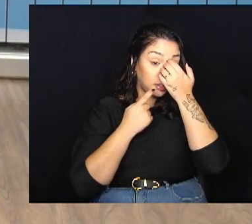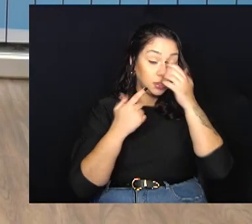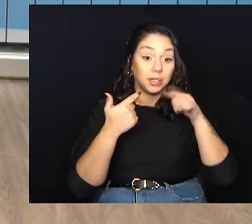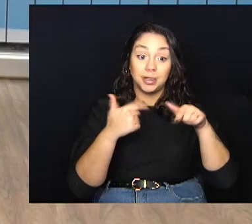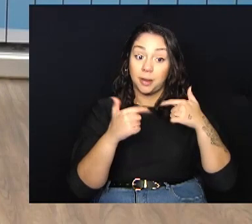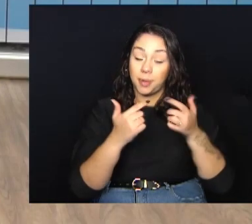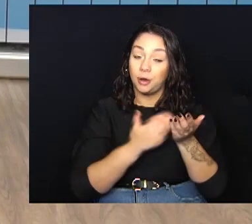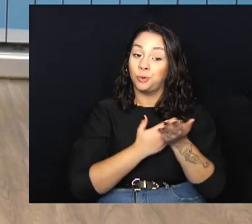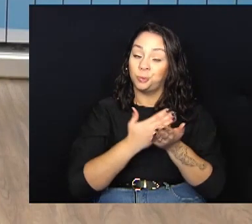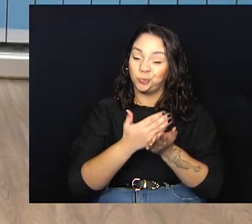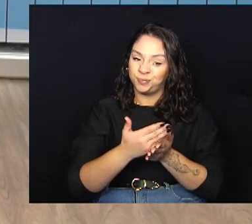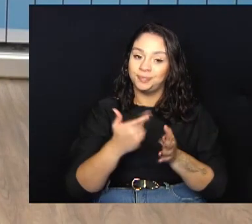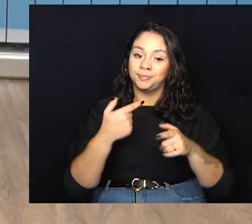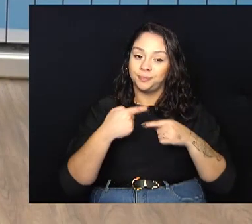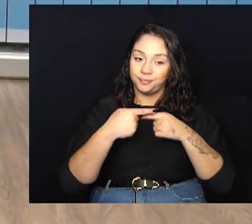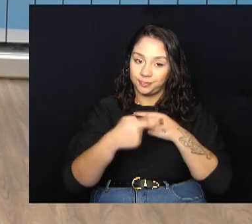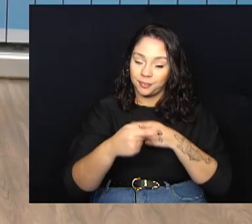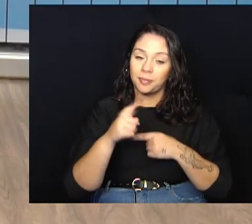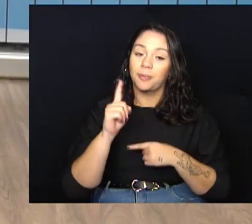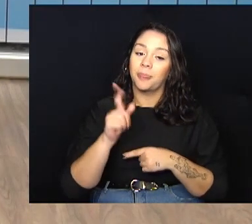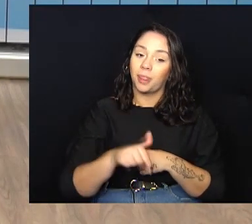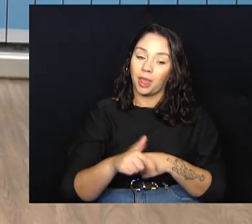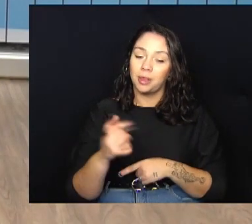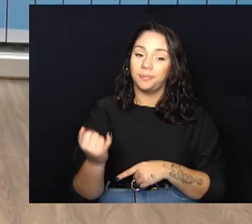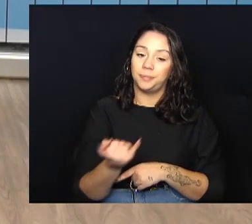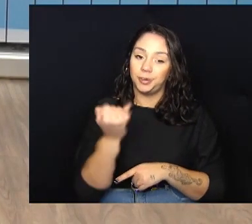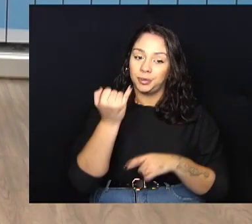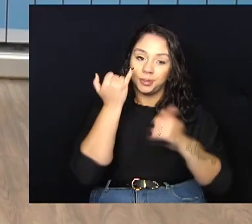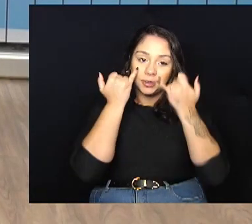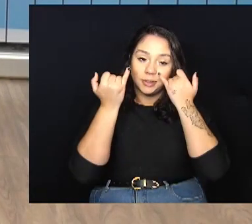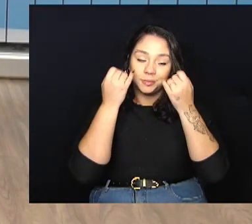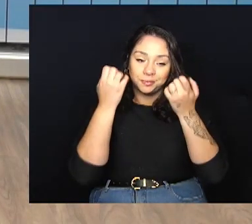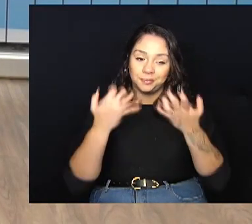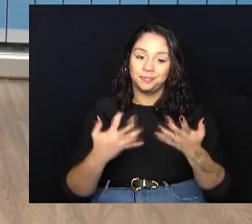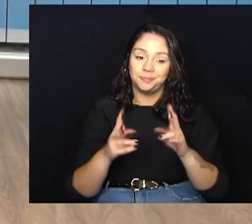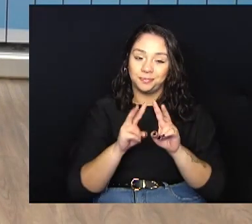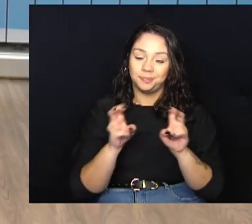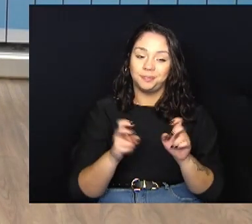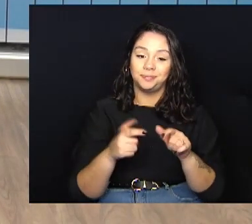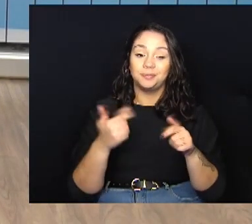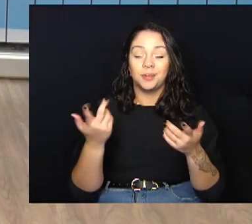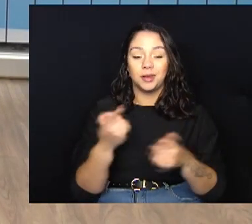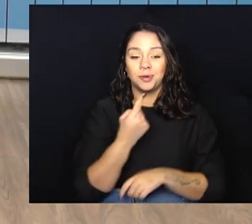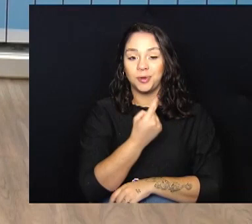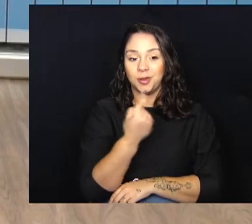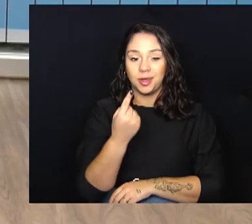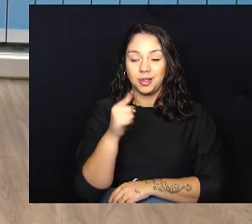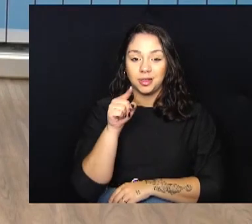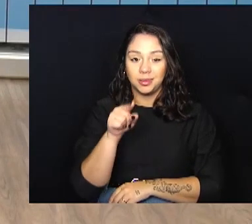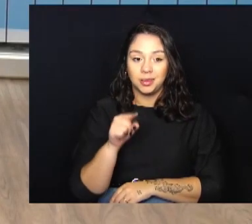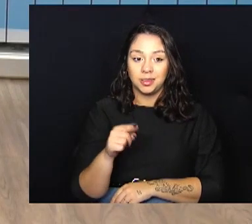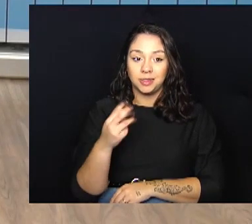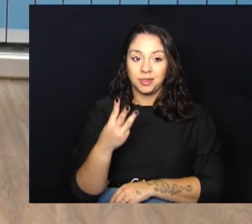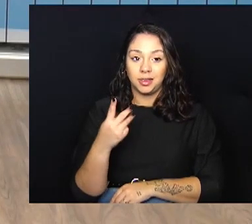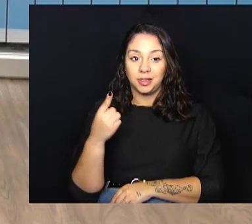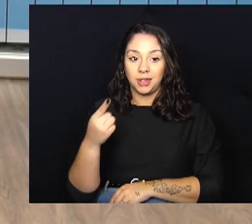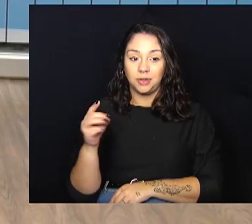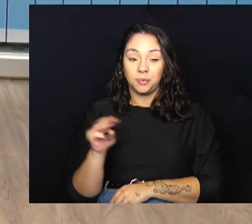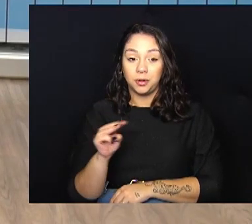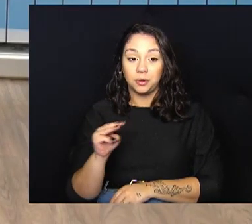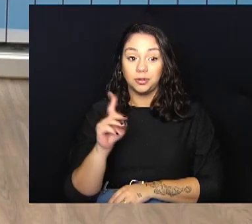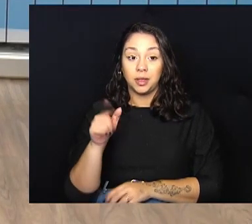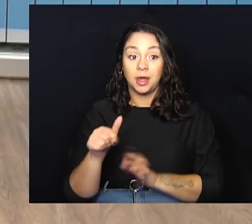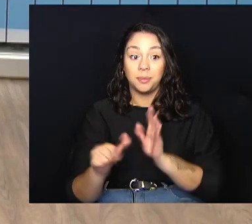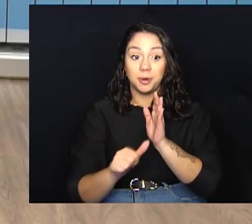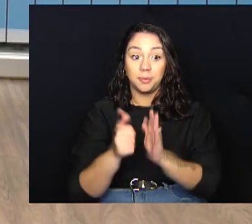semana começando É sempre bom a gente falar sobre este assunto 11 horas mais 31 minutos a gente vai fazer o seguinte é a primeira